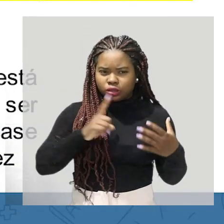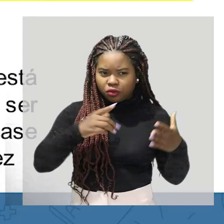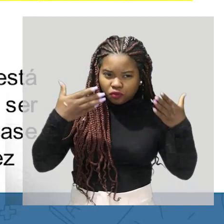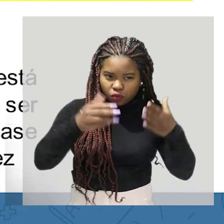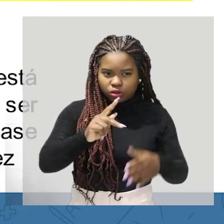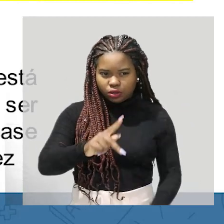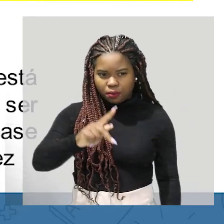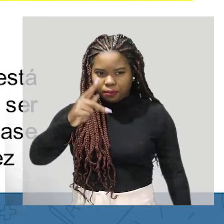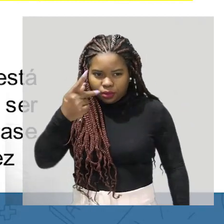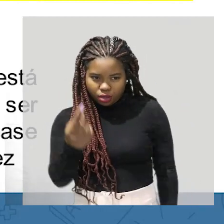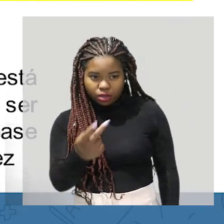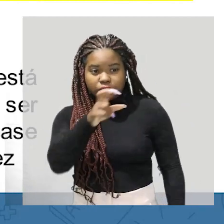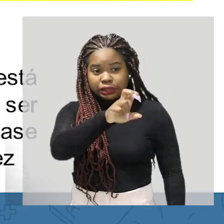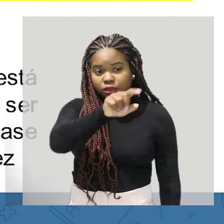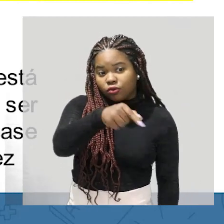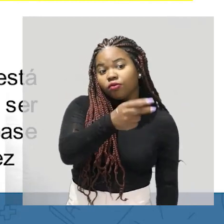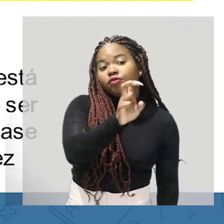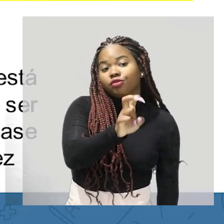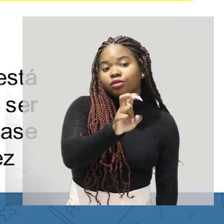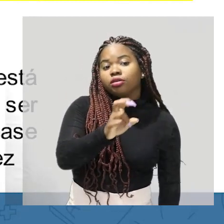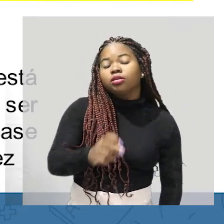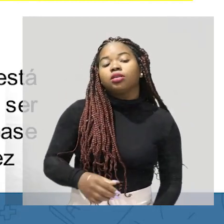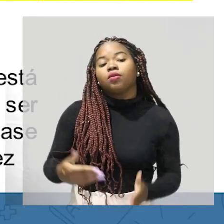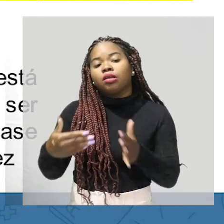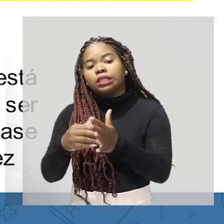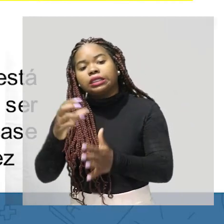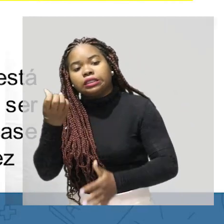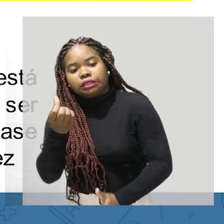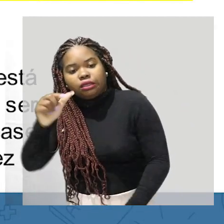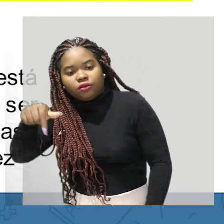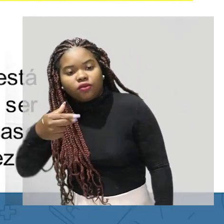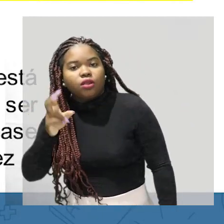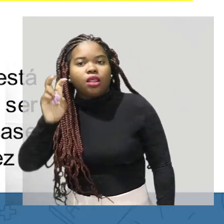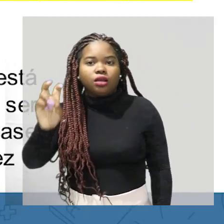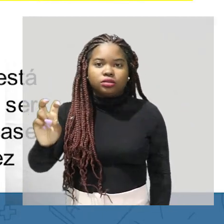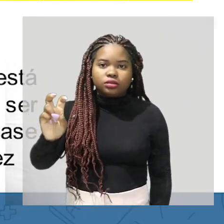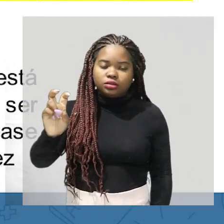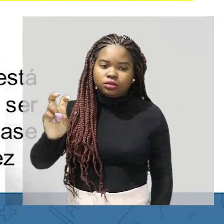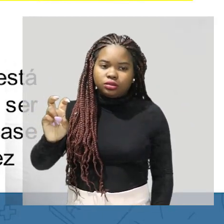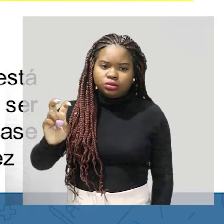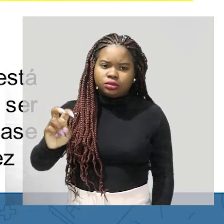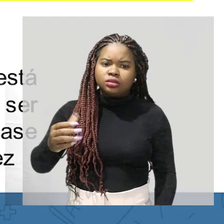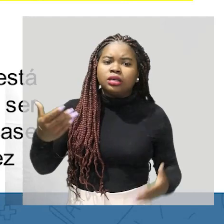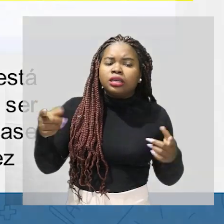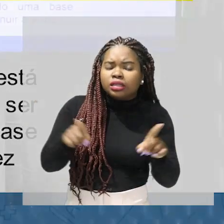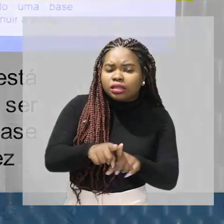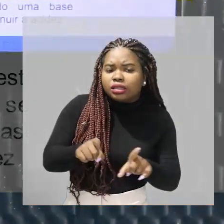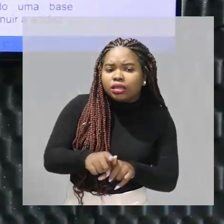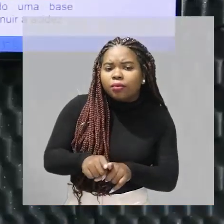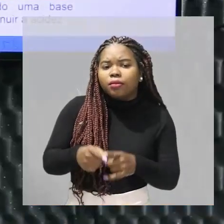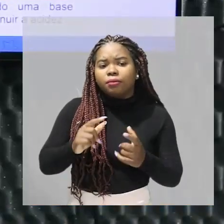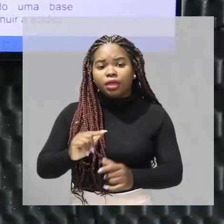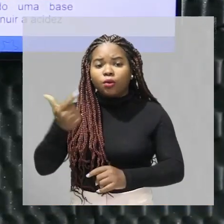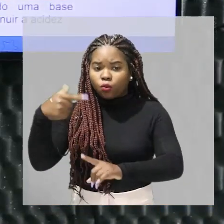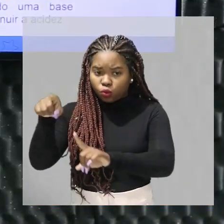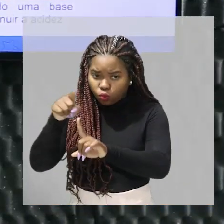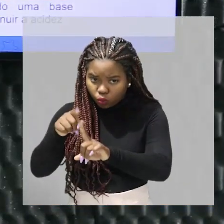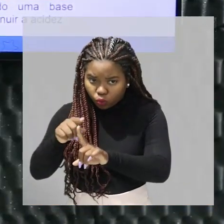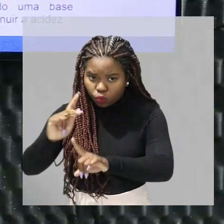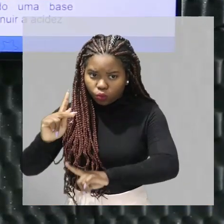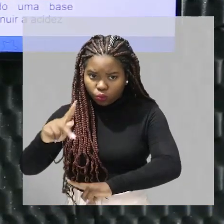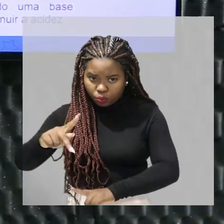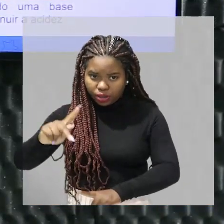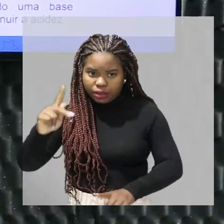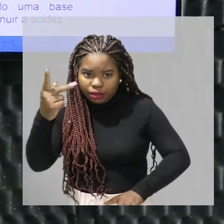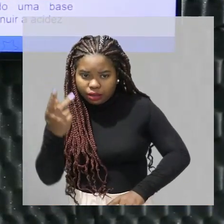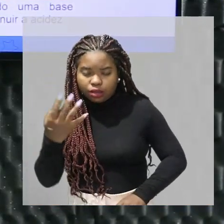ter um pH entre 5,5 e 6,5, e a solução nutritiva preparada, com pH